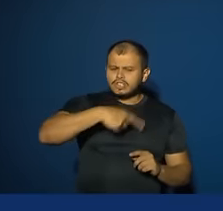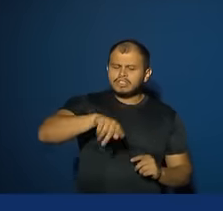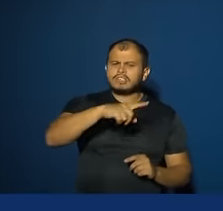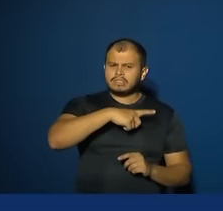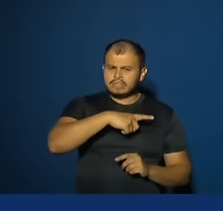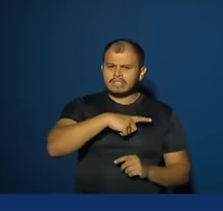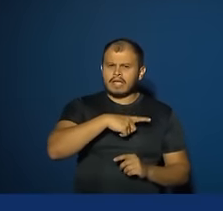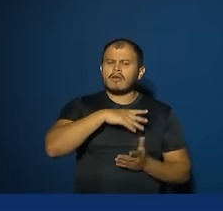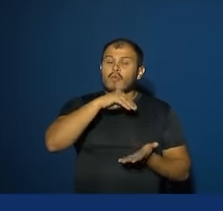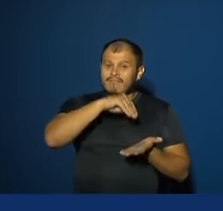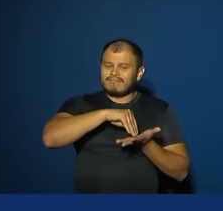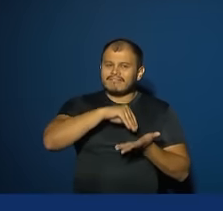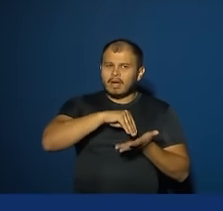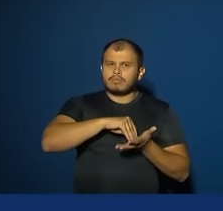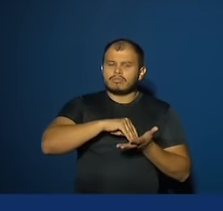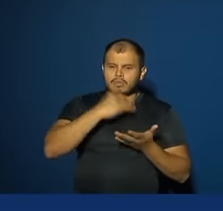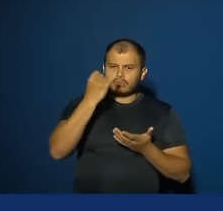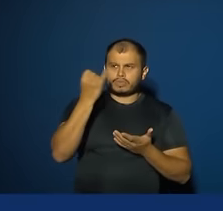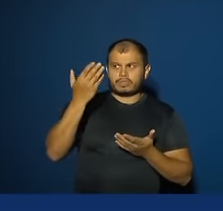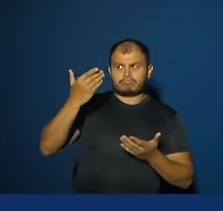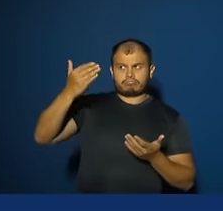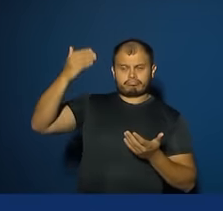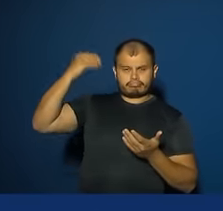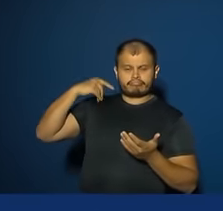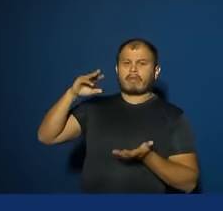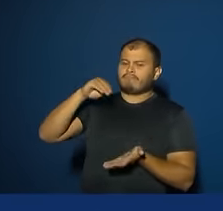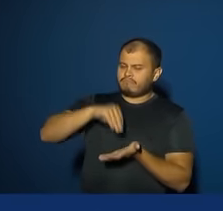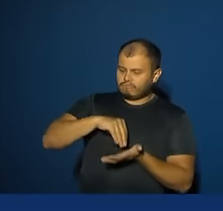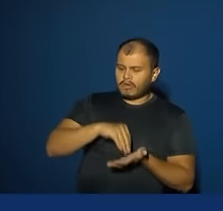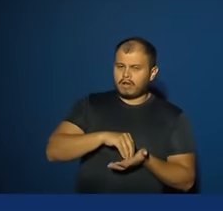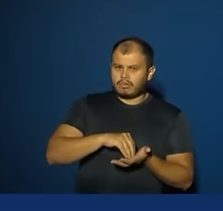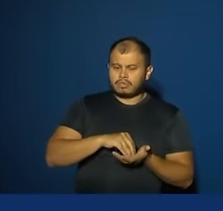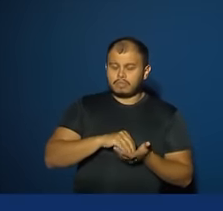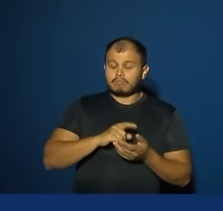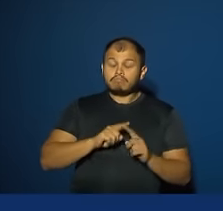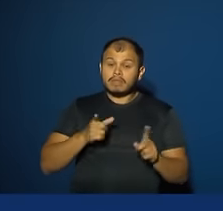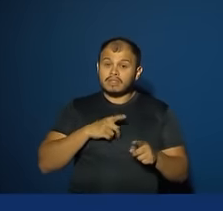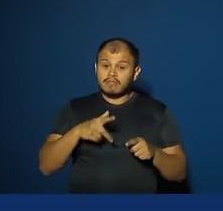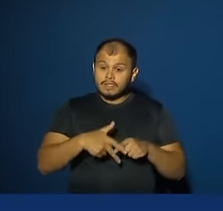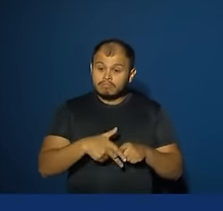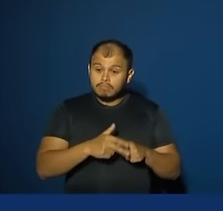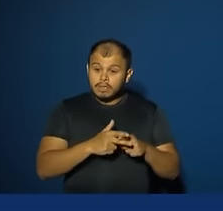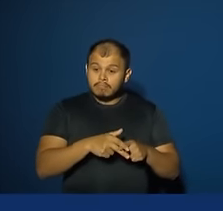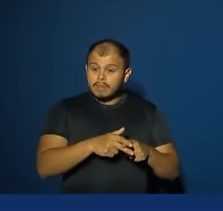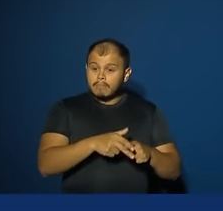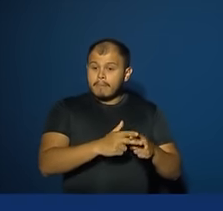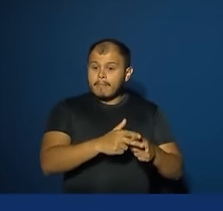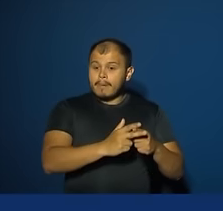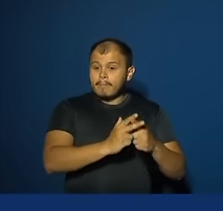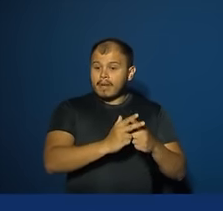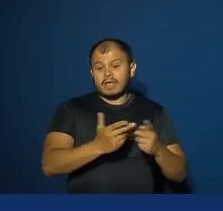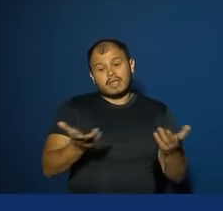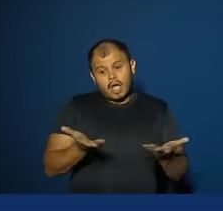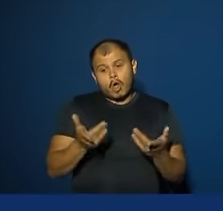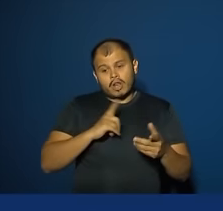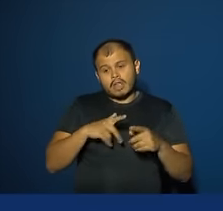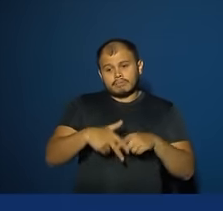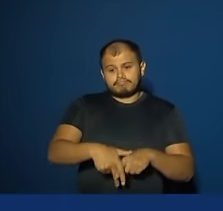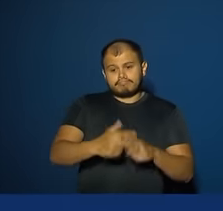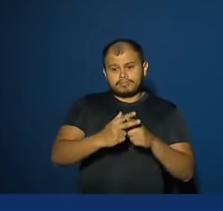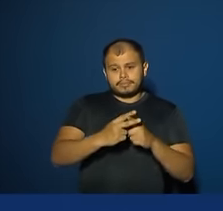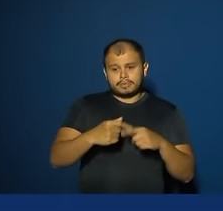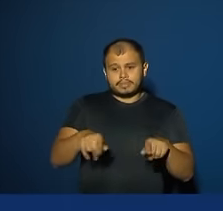déficit importante ano passado eh mas a gente fez um ajuste nos anos anteriores e estamos fazendo um ajuste esse